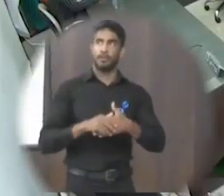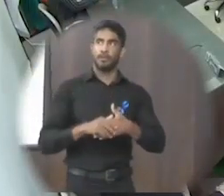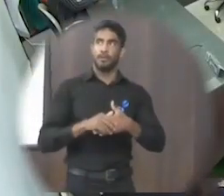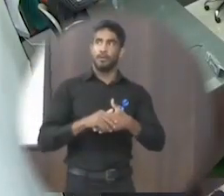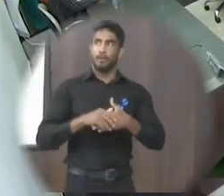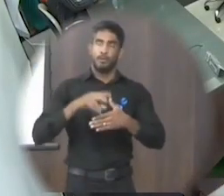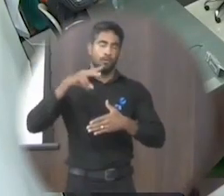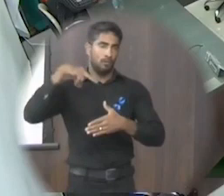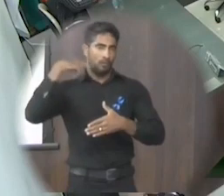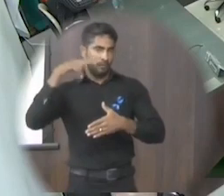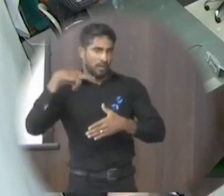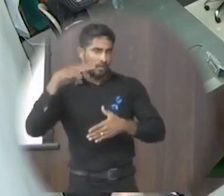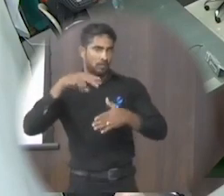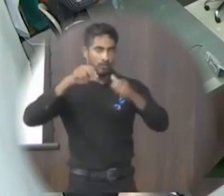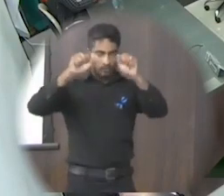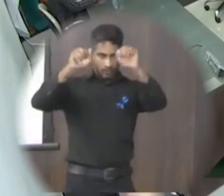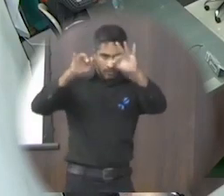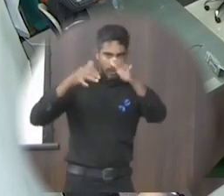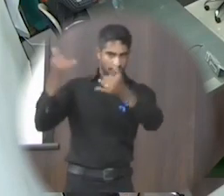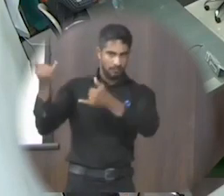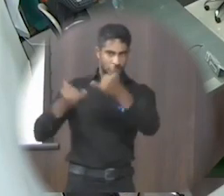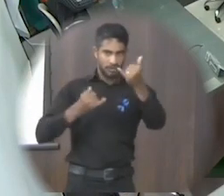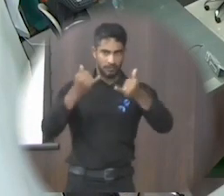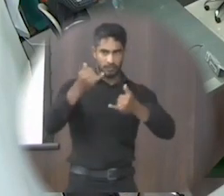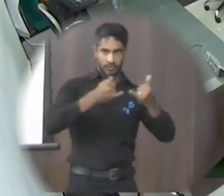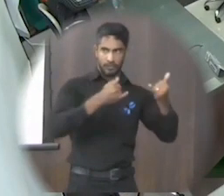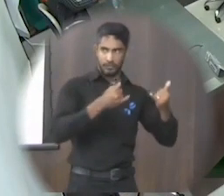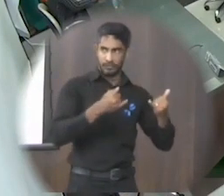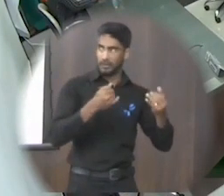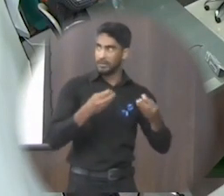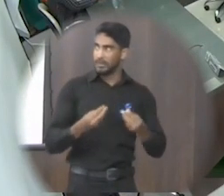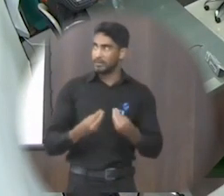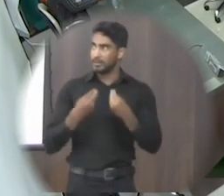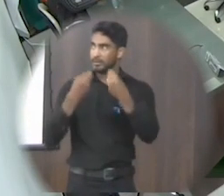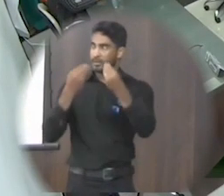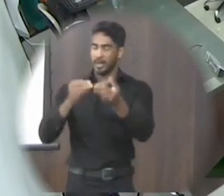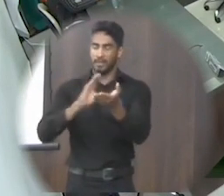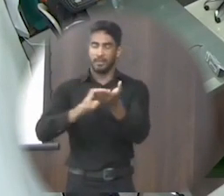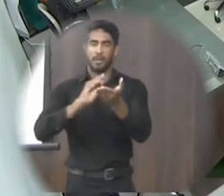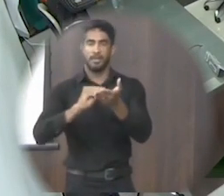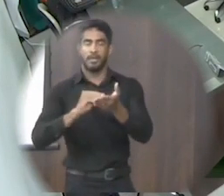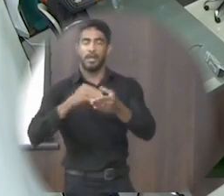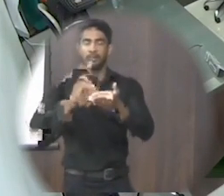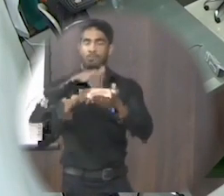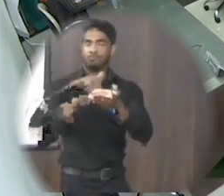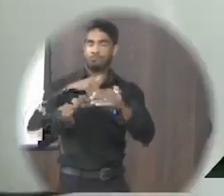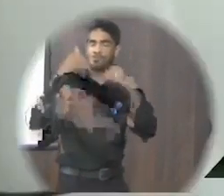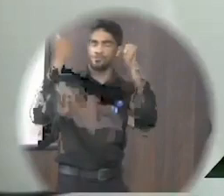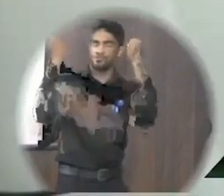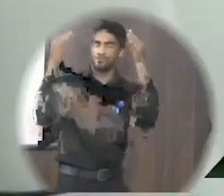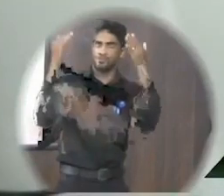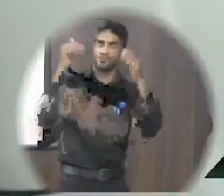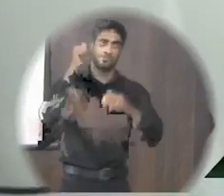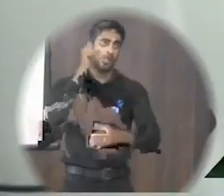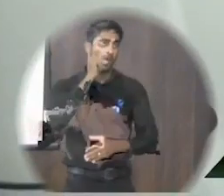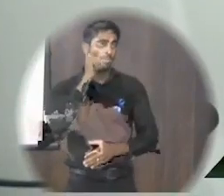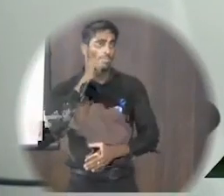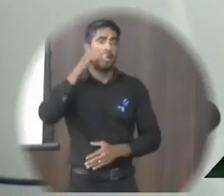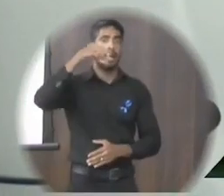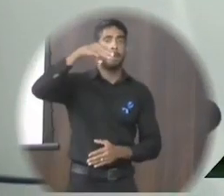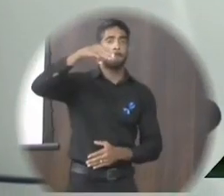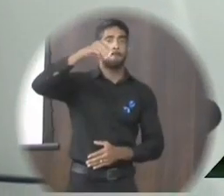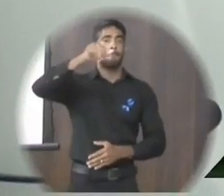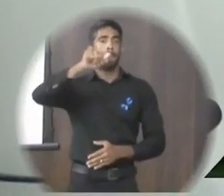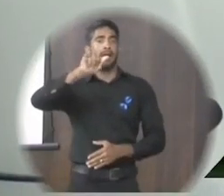presidente, o vereador subassinado vem após ouvido plenário na forma regimental requerer que conste em ata com voto de congratulação com a senhora Nailza